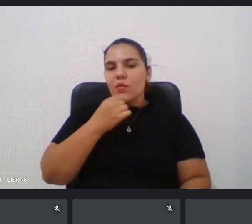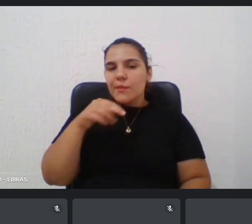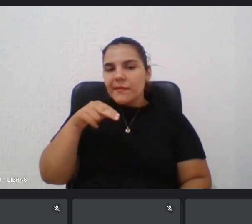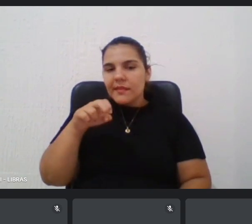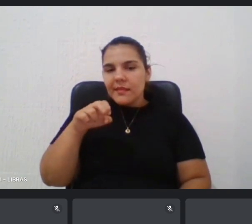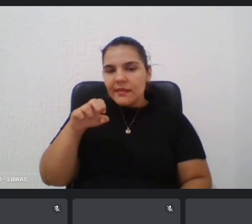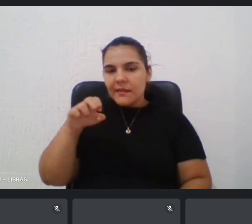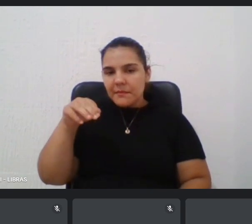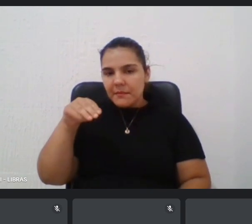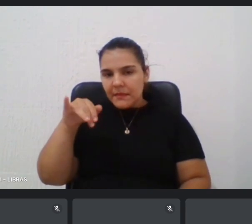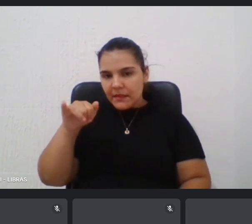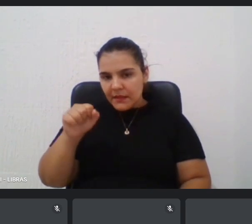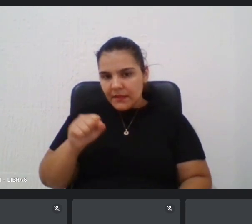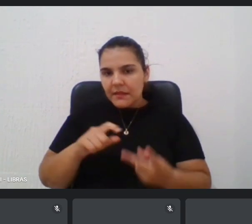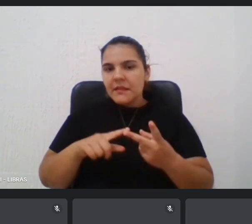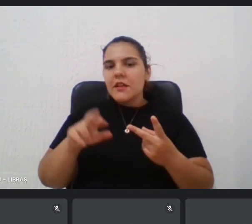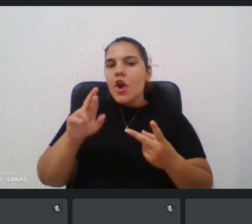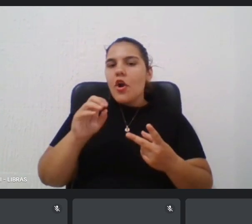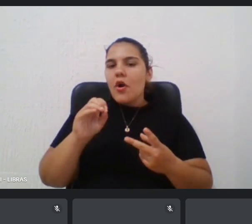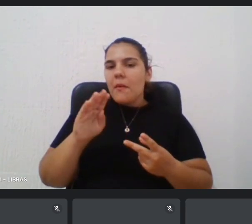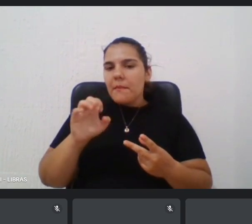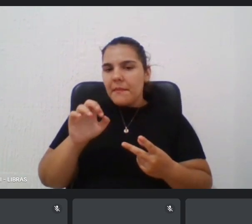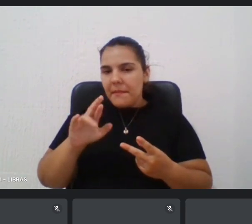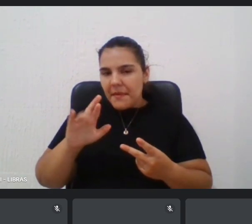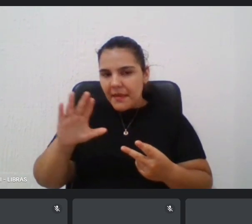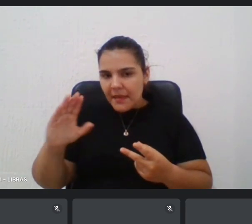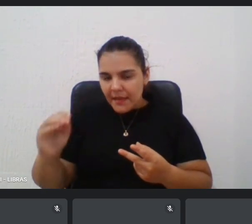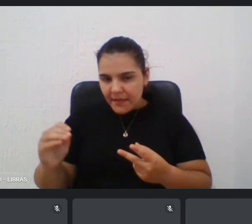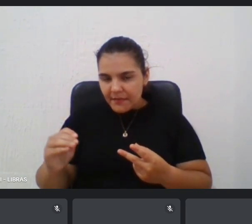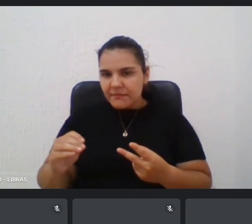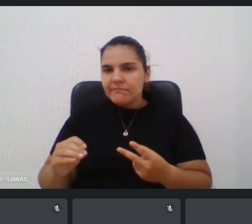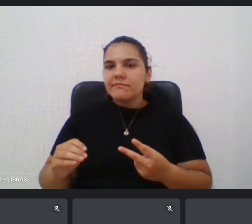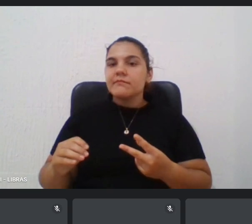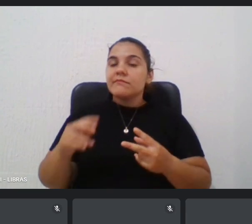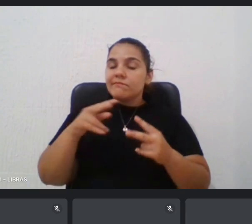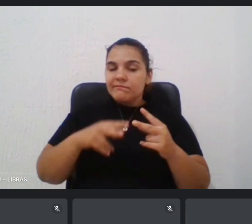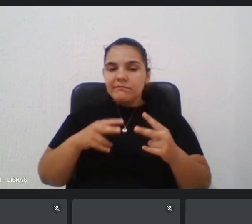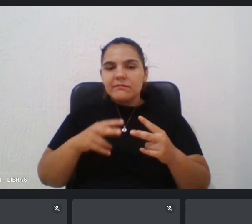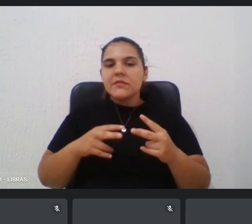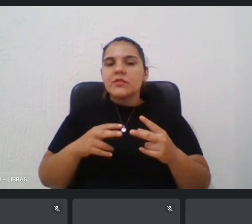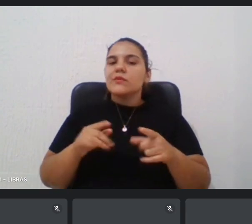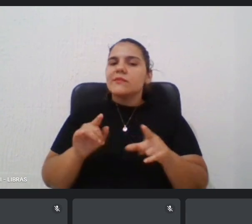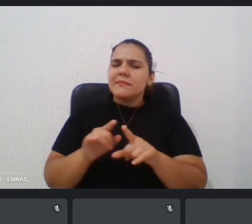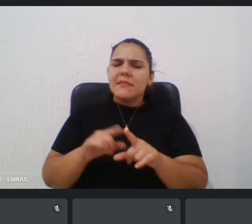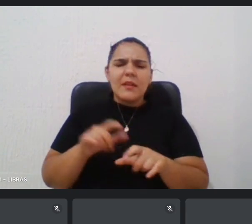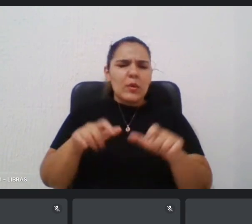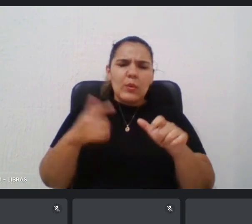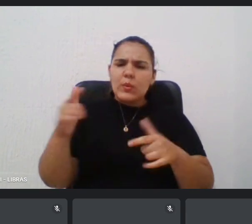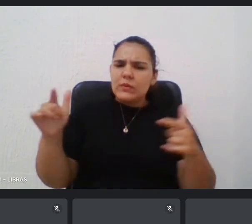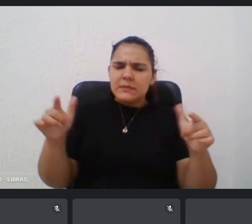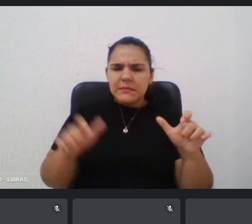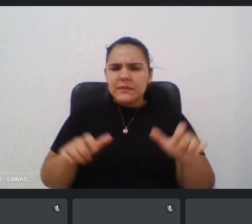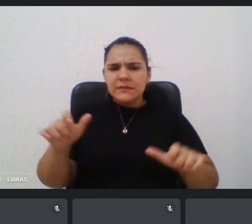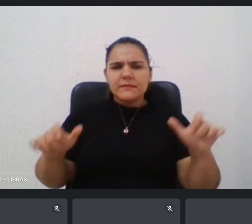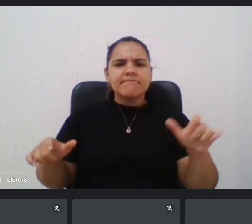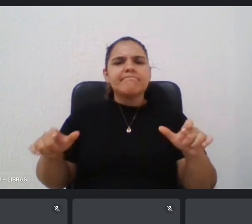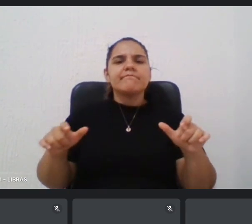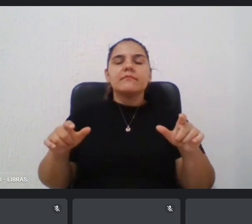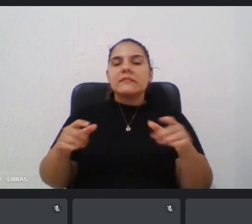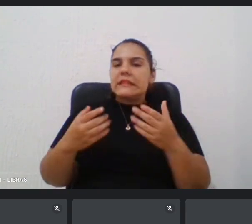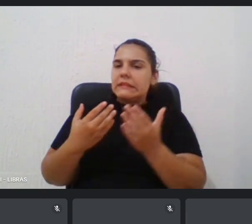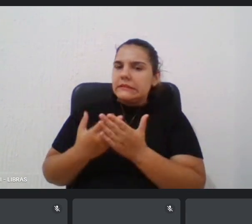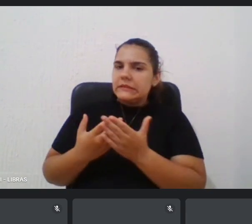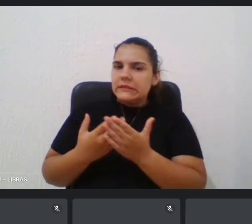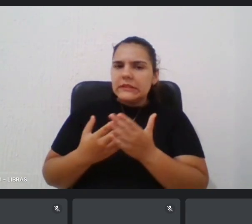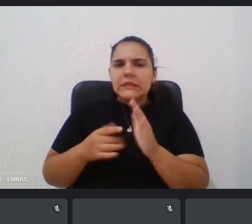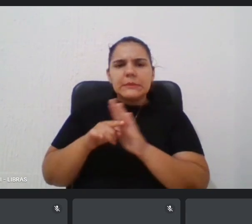está até hoje aqui com a gente, resgatando esse trabalho de pessoas que, no passado,